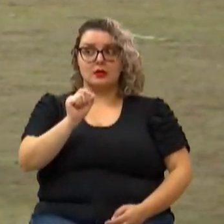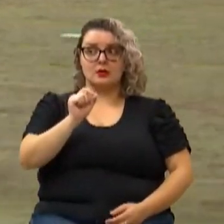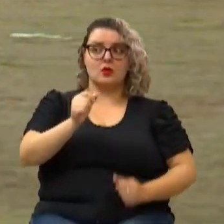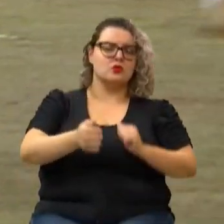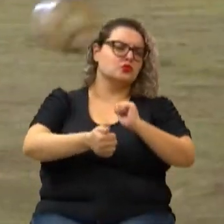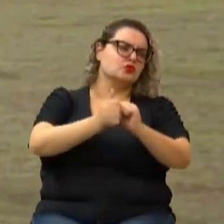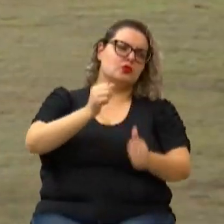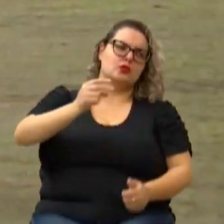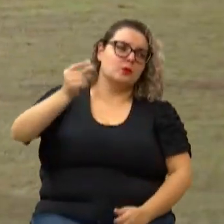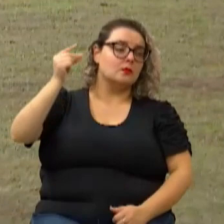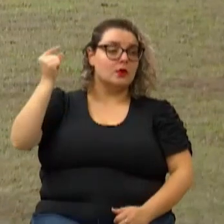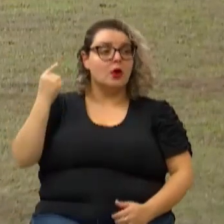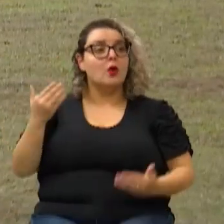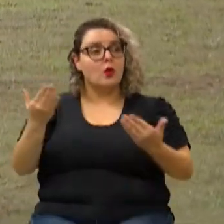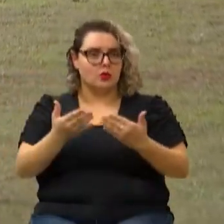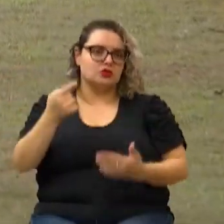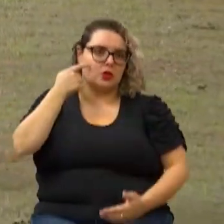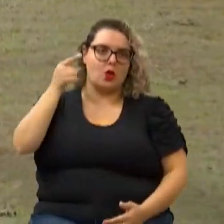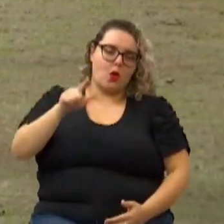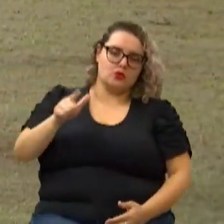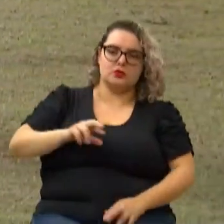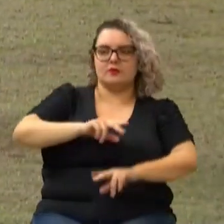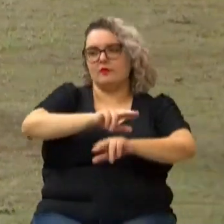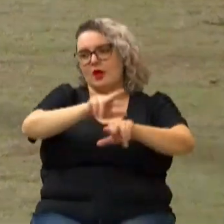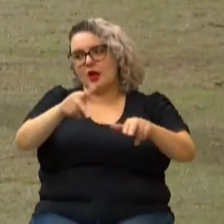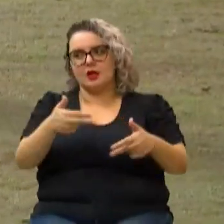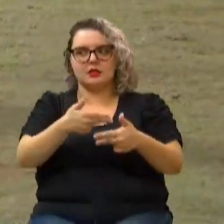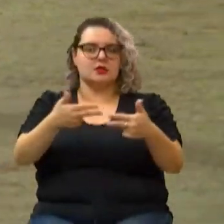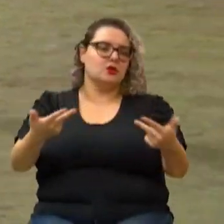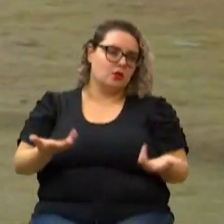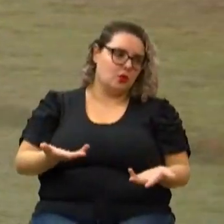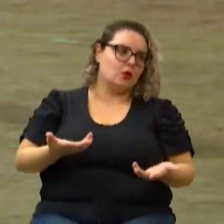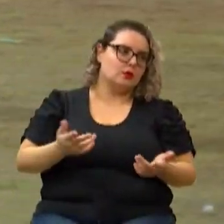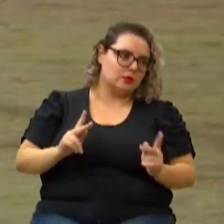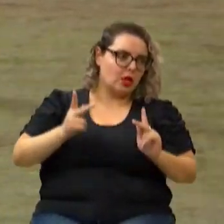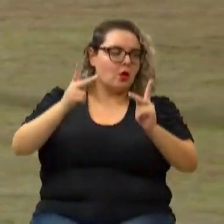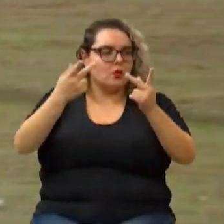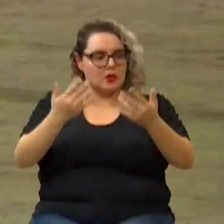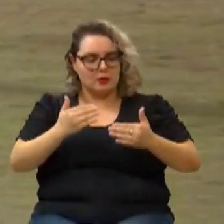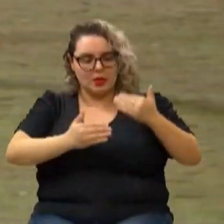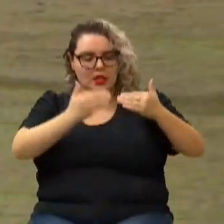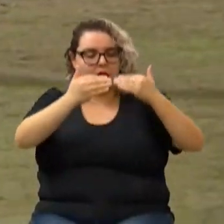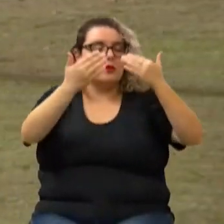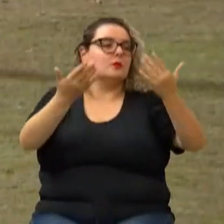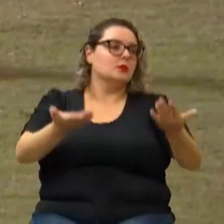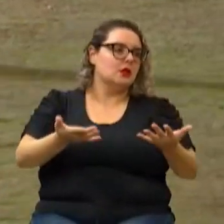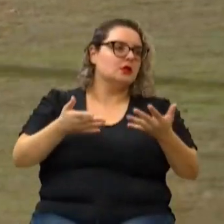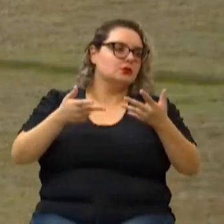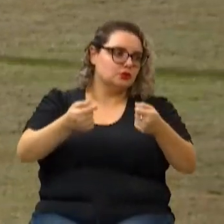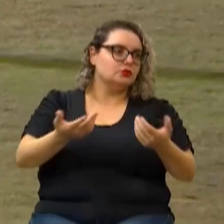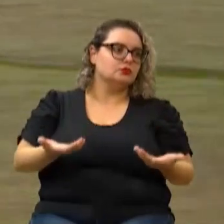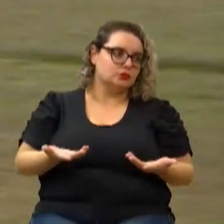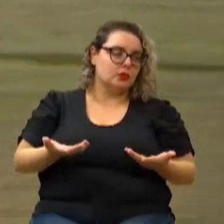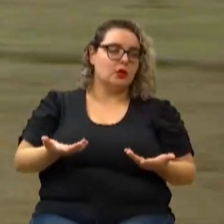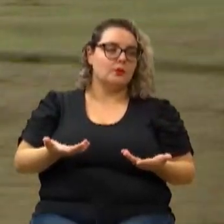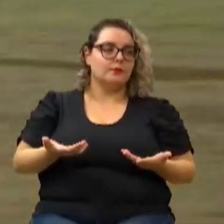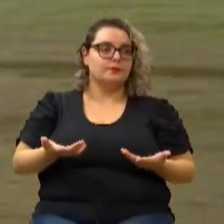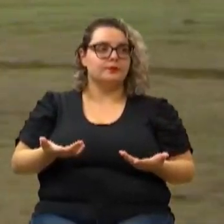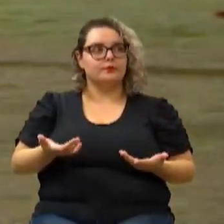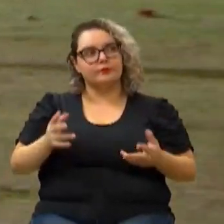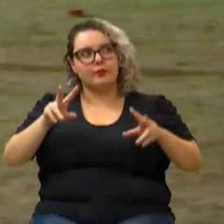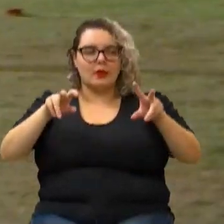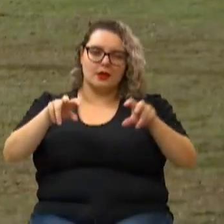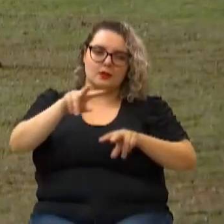que joga faz muito tempo. Hoje, evidentemente, que ainda tem muito para conquistar, para evoluir e tudo mais,